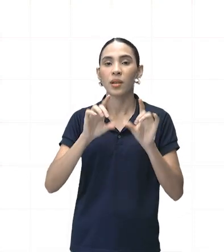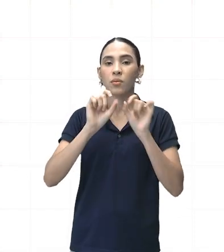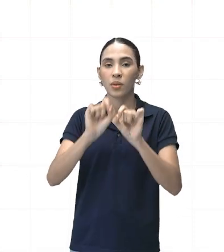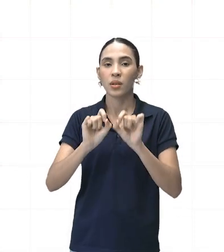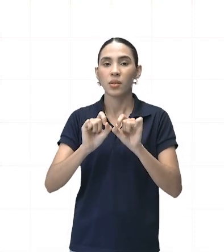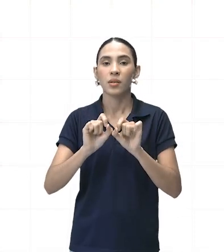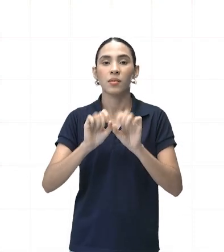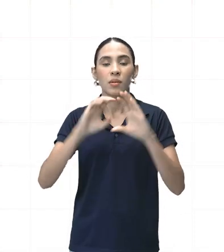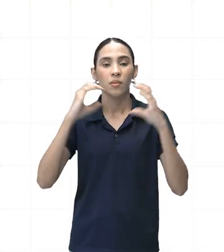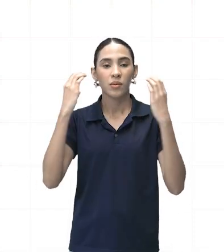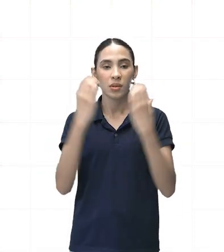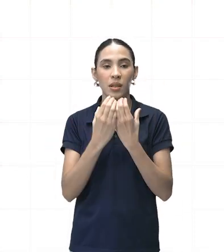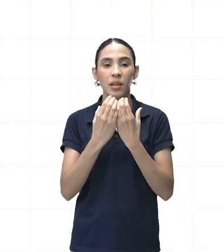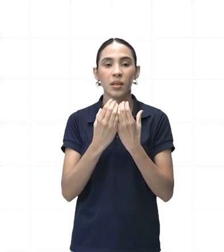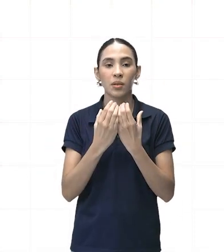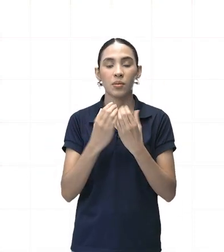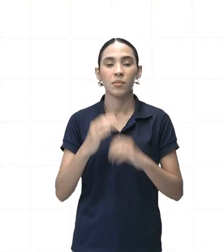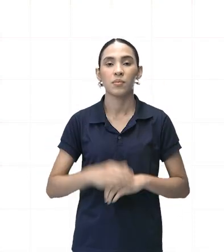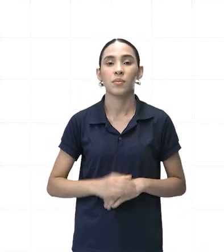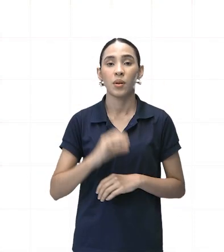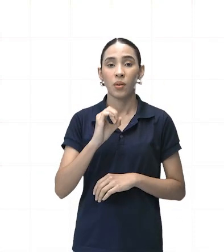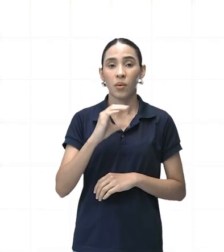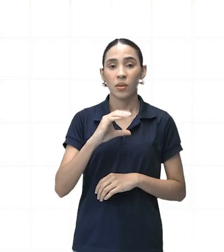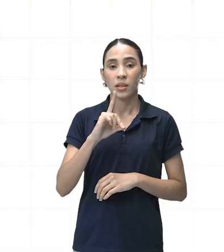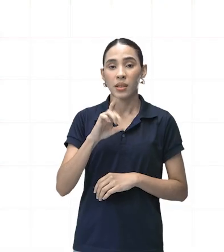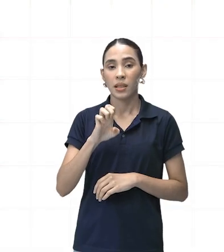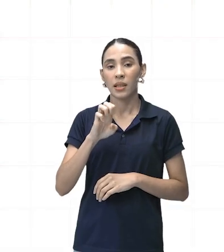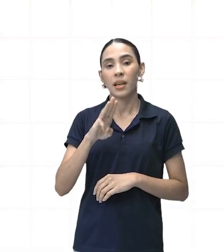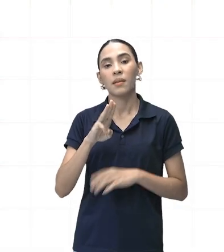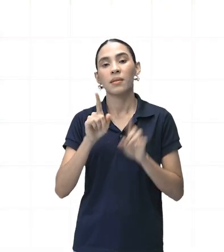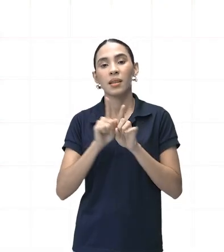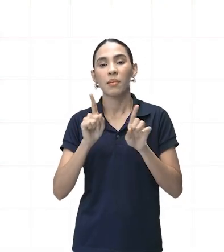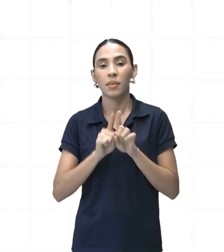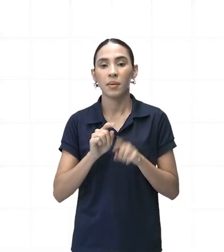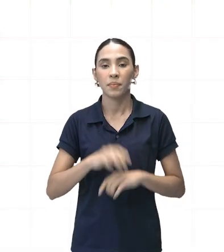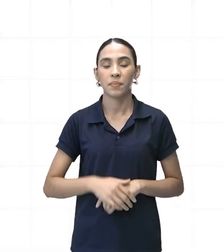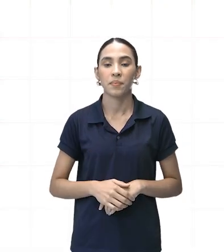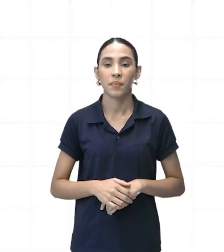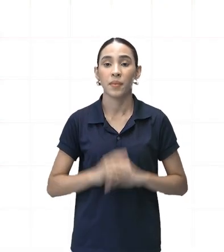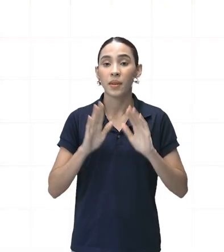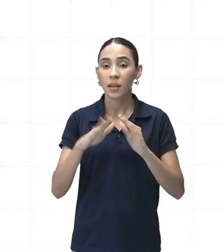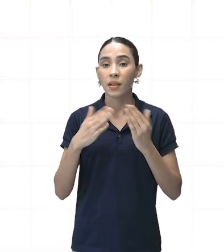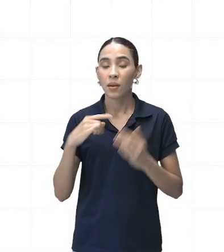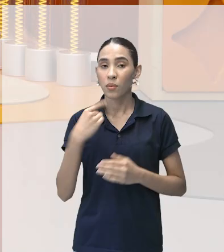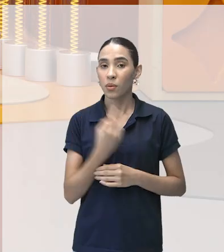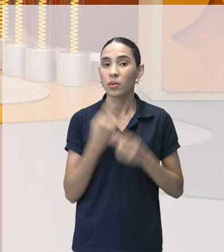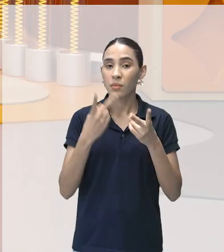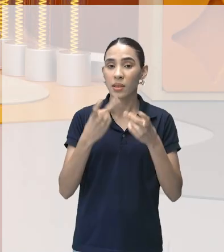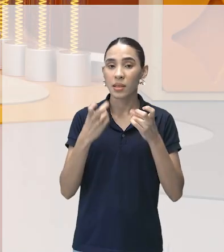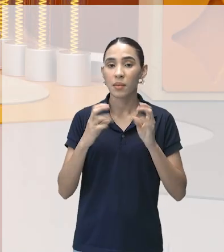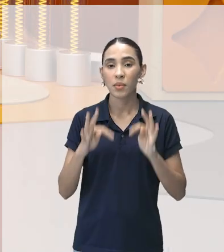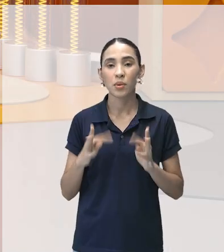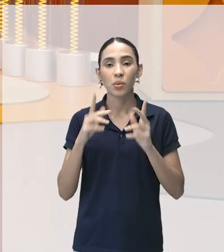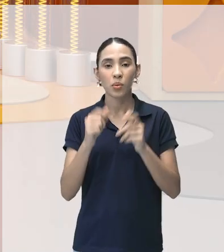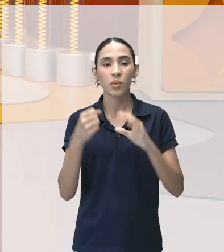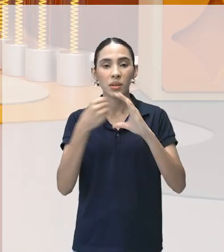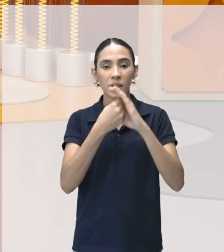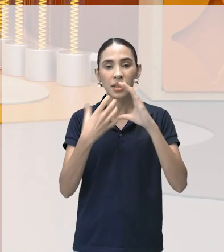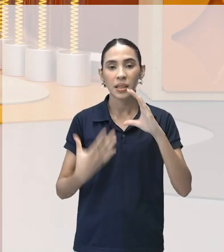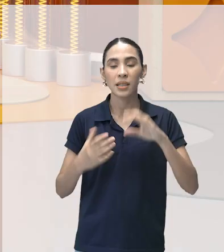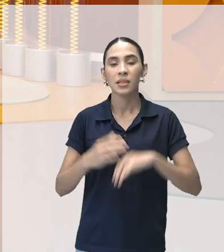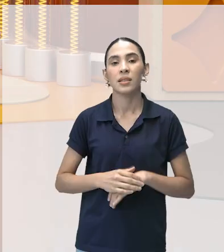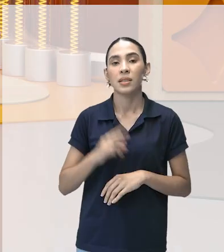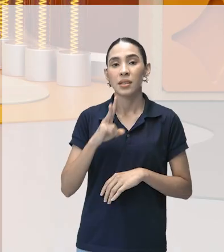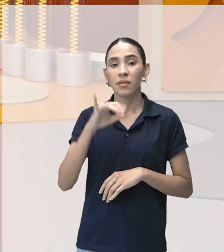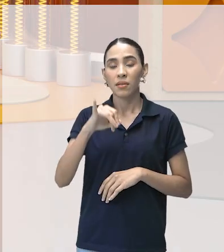ao consenso de Washington, tá certo, gente? Então, a gente observa todas essas características